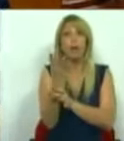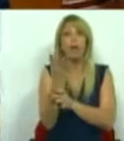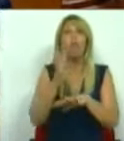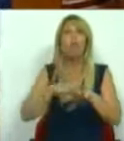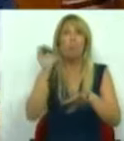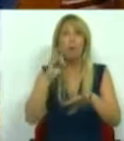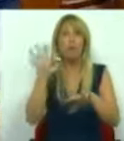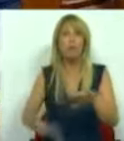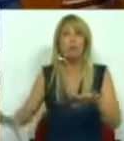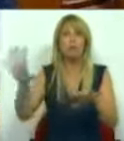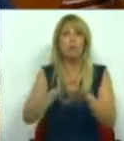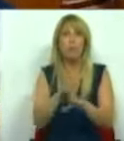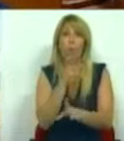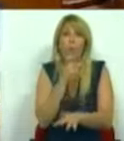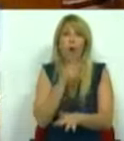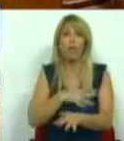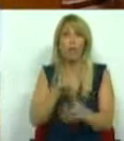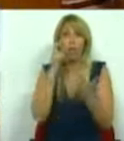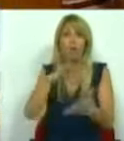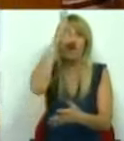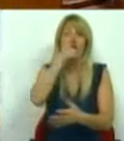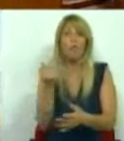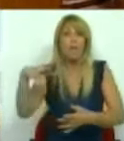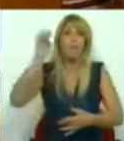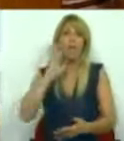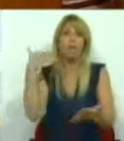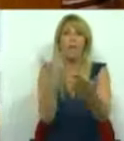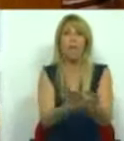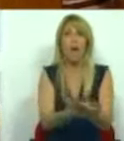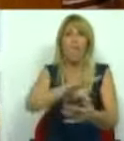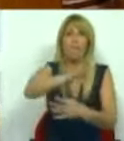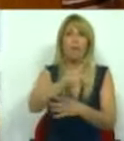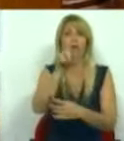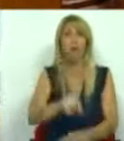calamitoso em que a governação socialista deixou o país e a vida dos portugueses? Perguntamos.